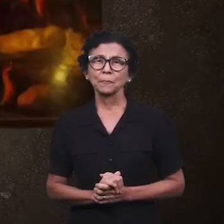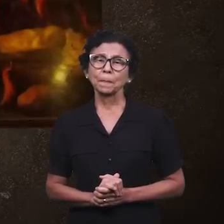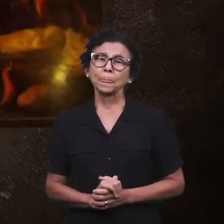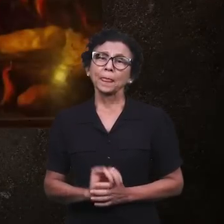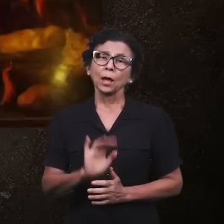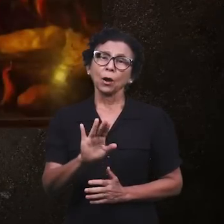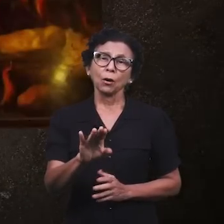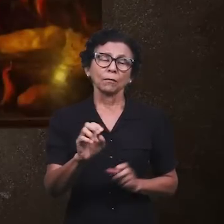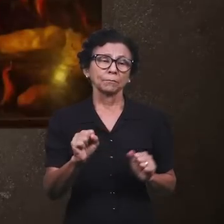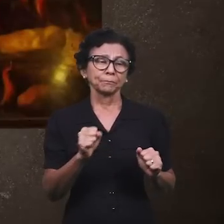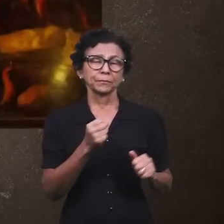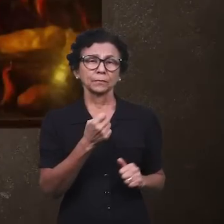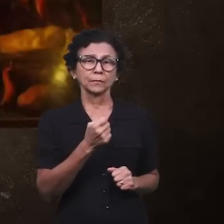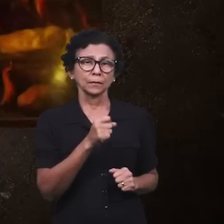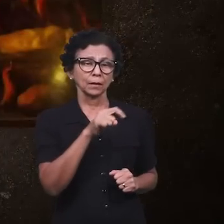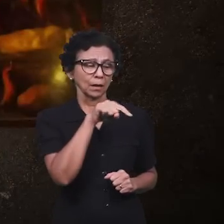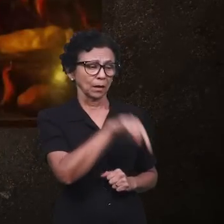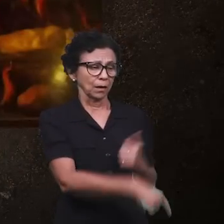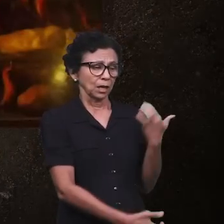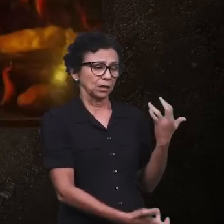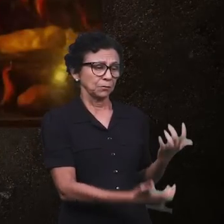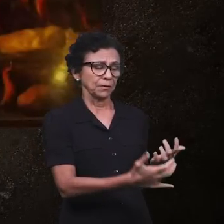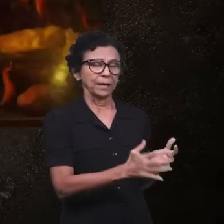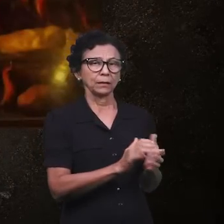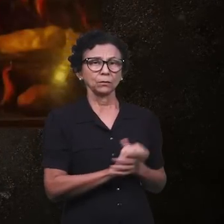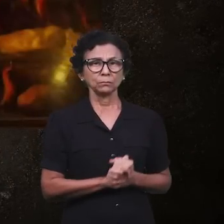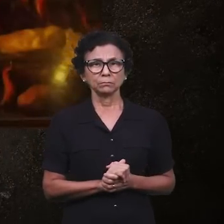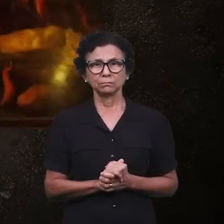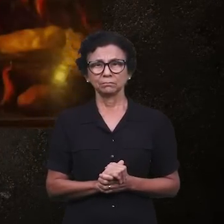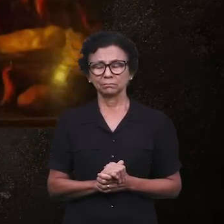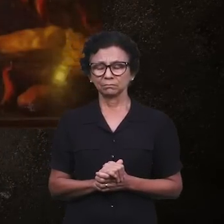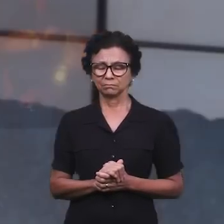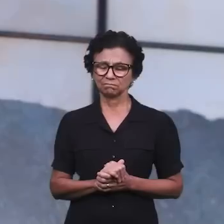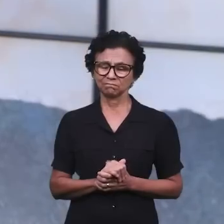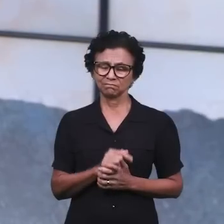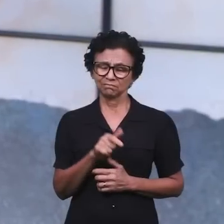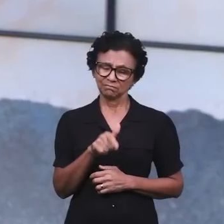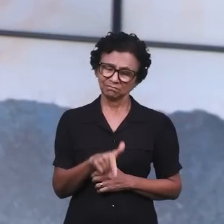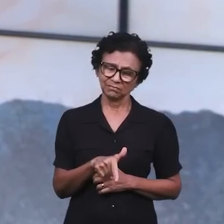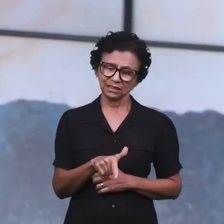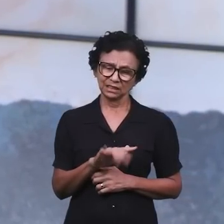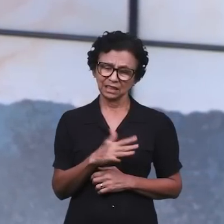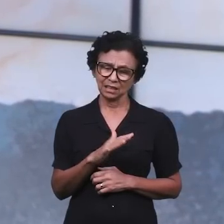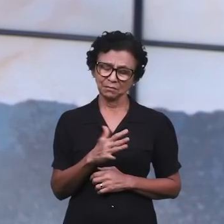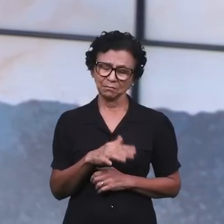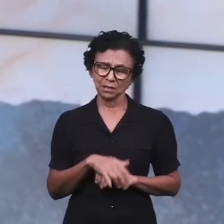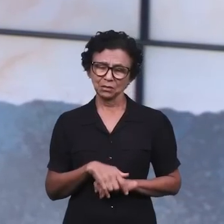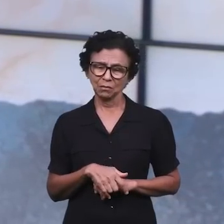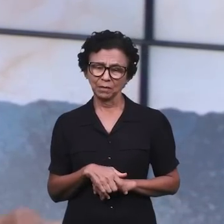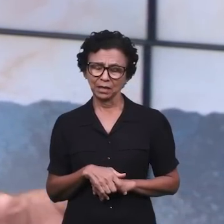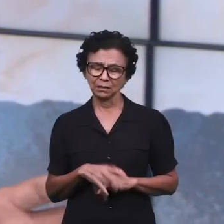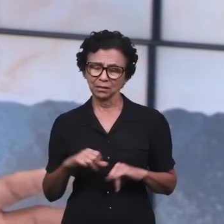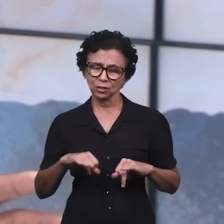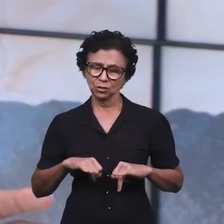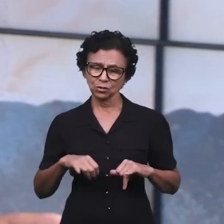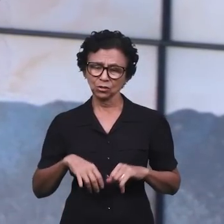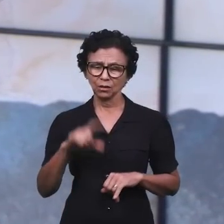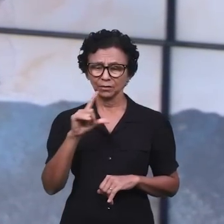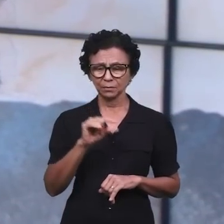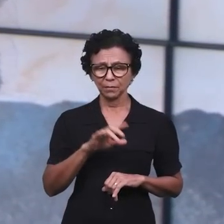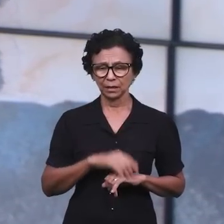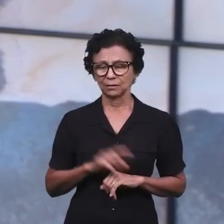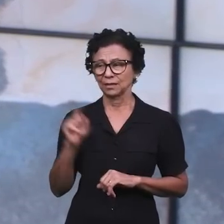e o inferno. Essa pessoa não foi boa o suficiente para ir direto para o céu, mas não foi má o suficiente para ir direto para o inferno. Então ficou nesse